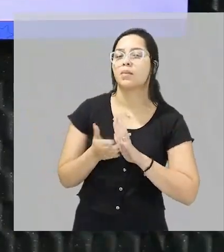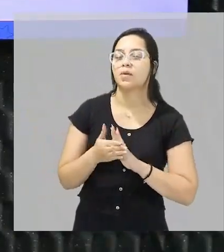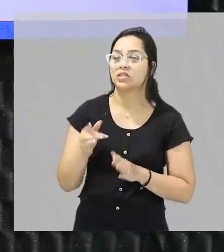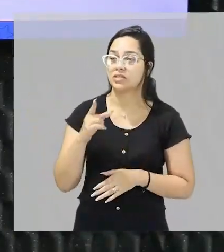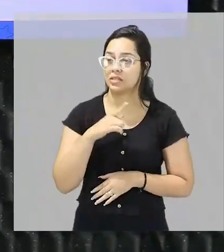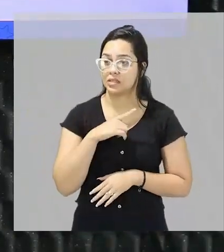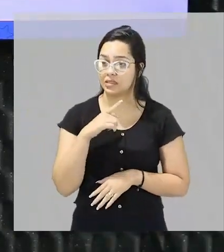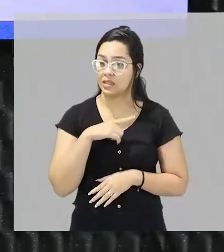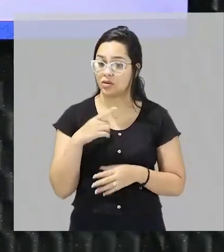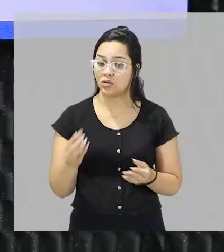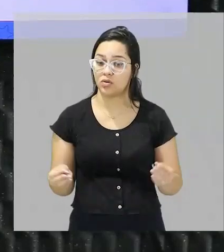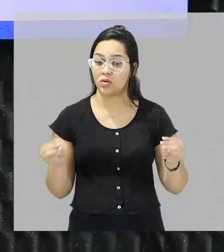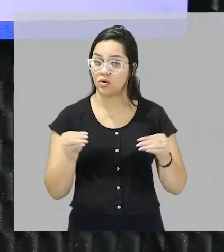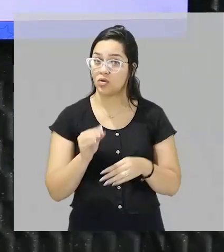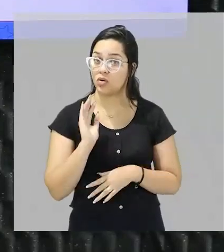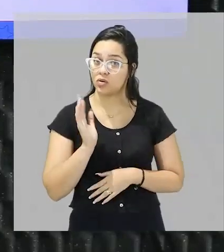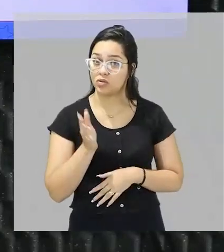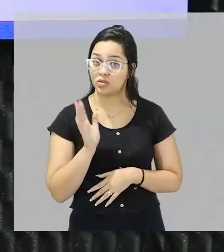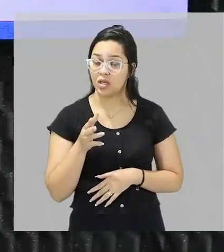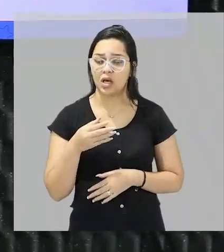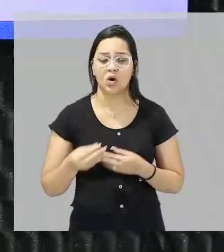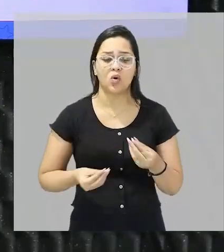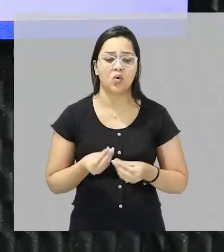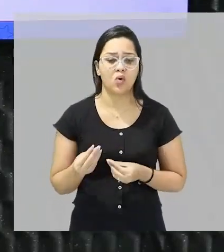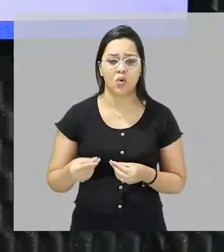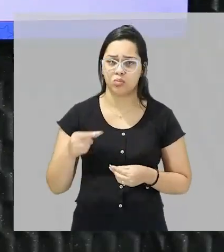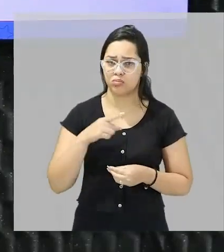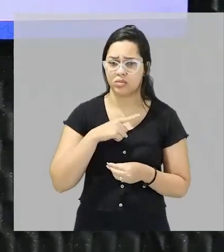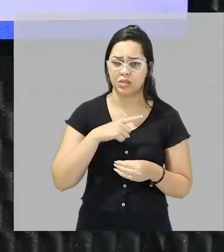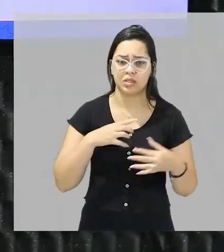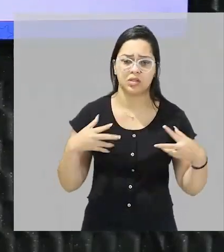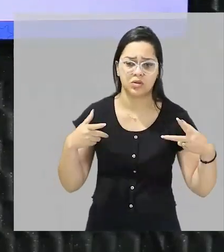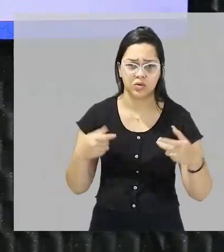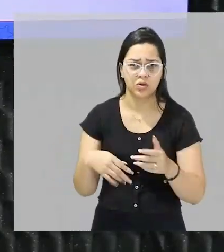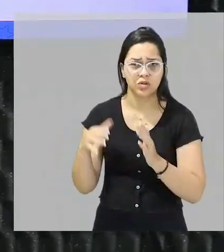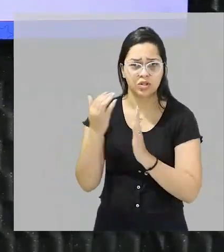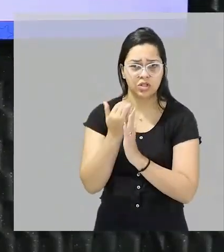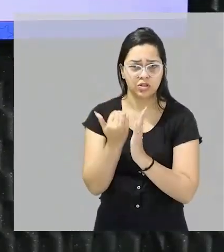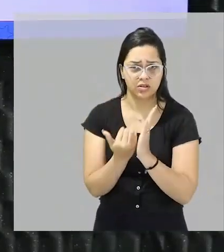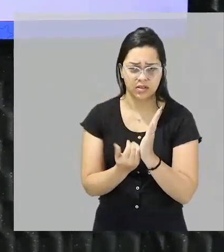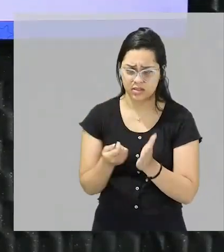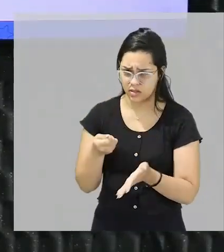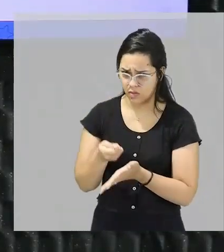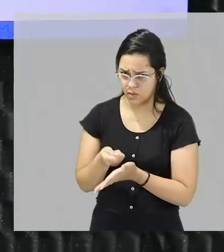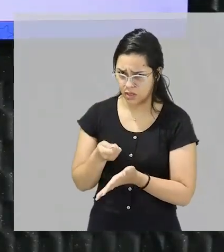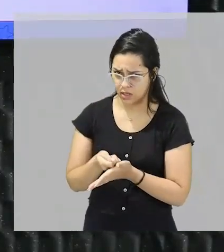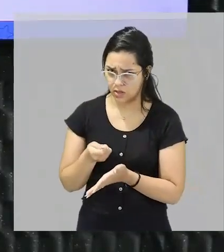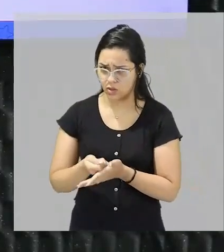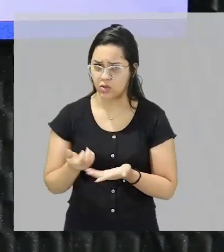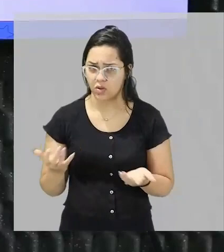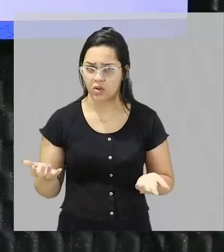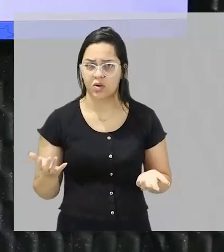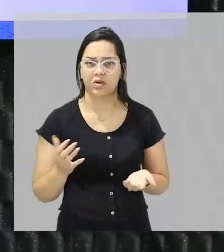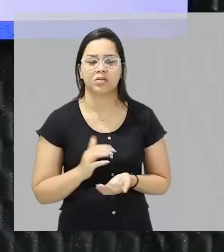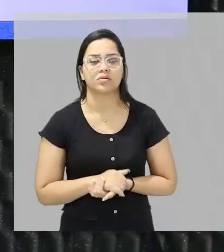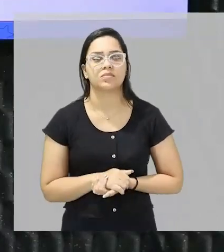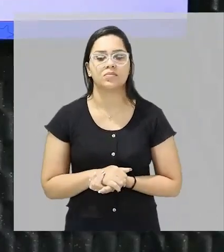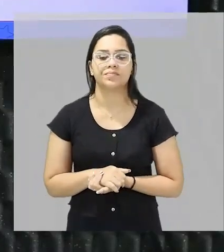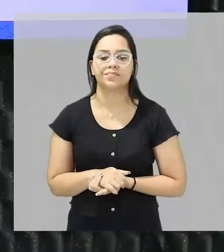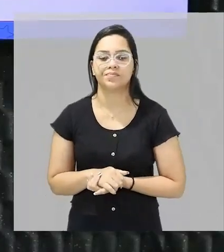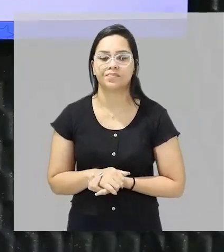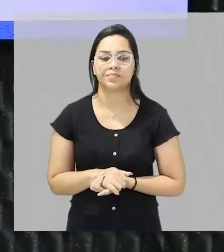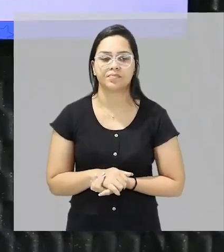Evelyn colocou na redação. Será que ela cumpriu com todos os elementos que são obrigatórios na proposta de intervenção? Vamos